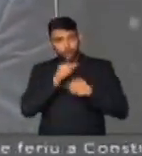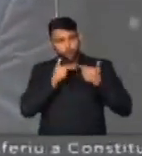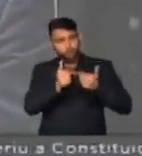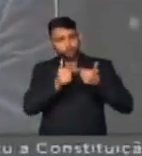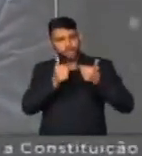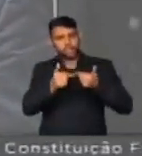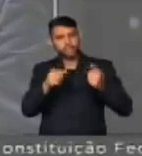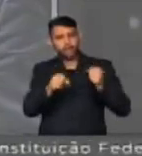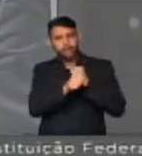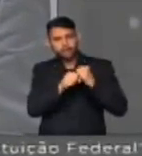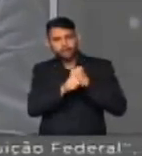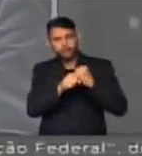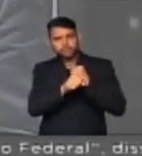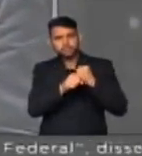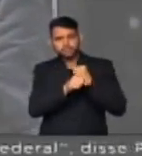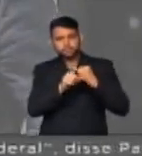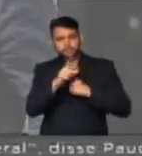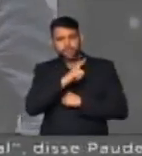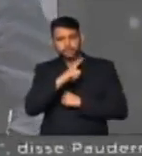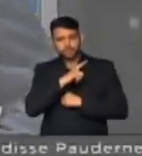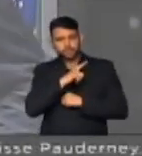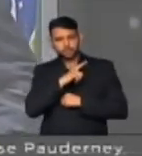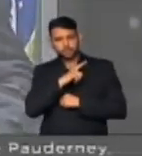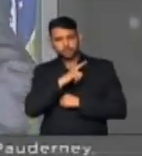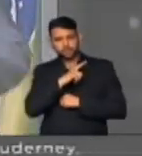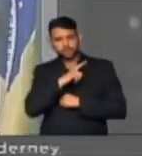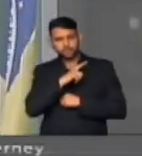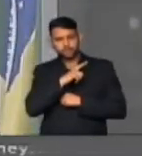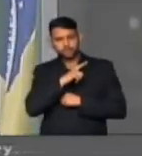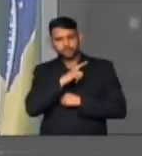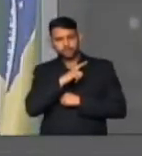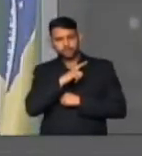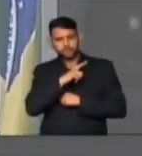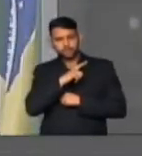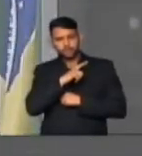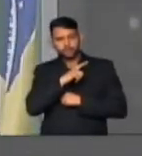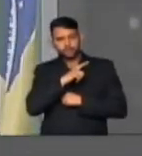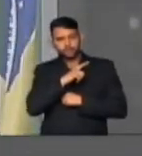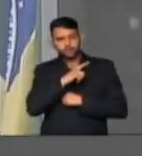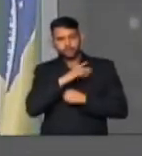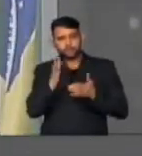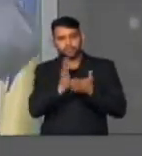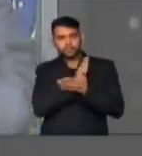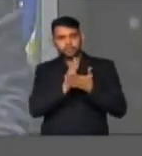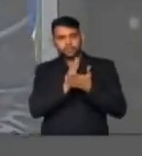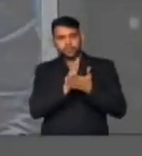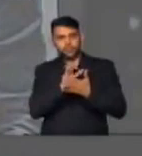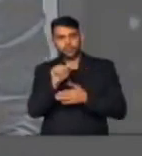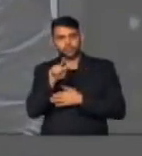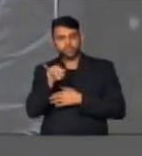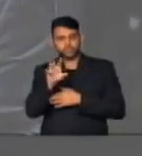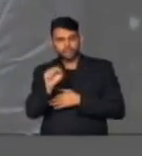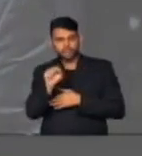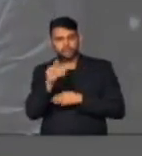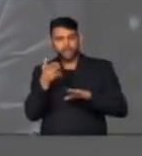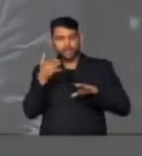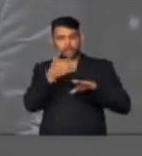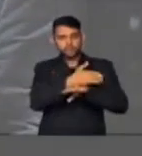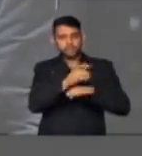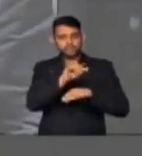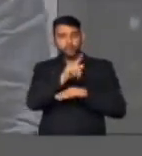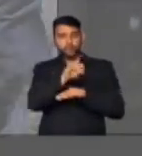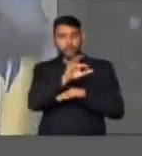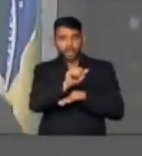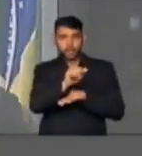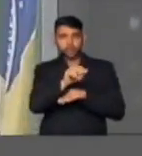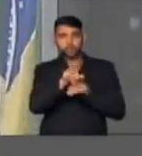há mais de uma década para ter um trem urbano, para ti que sai das vilas da Cachoeirinha e Gravataí para ir para o centro de Porto